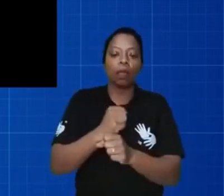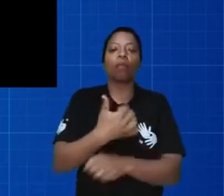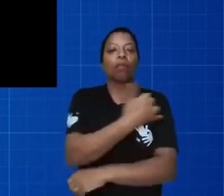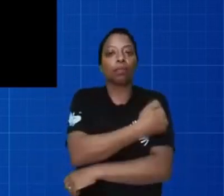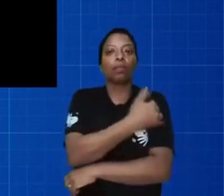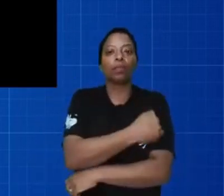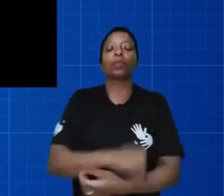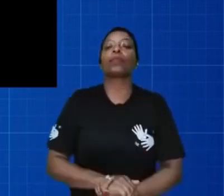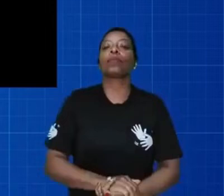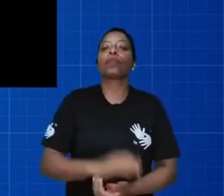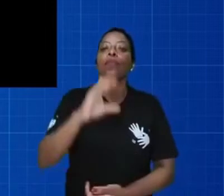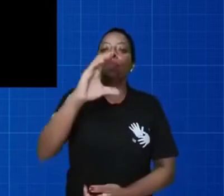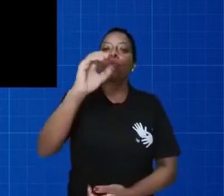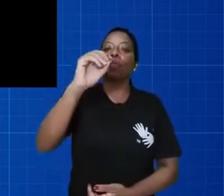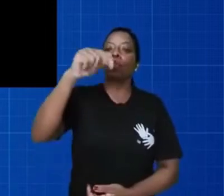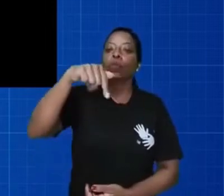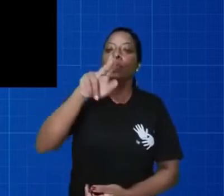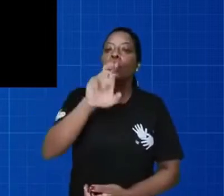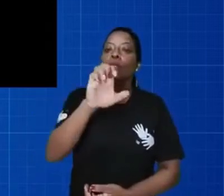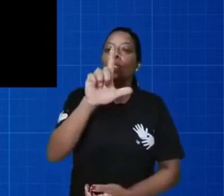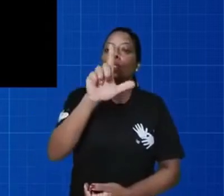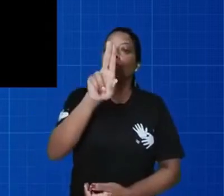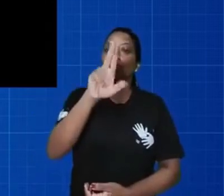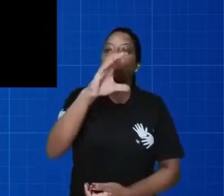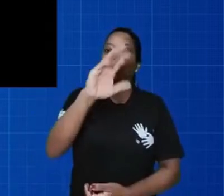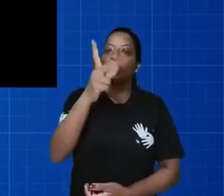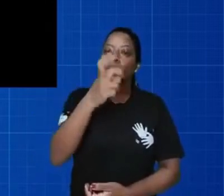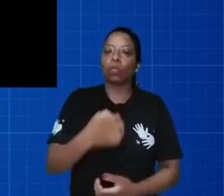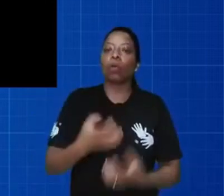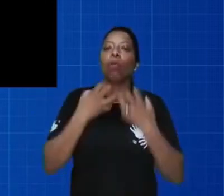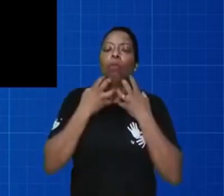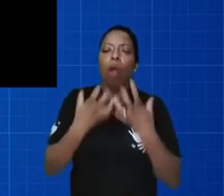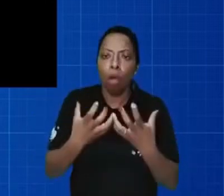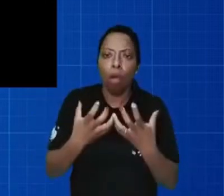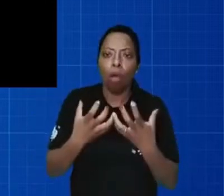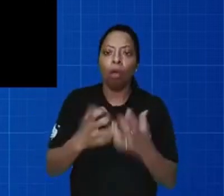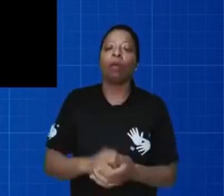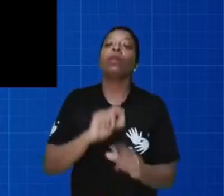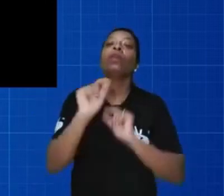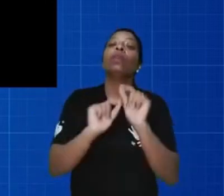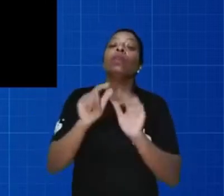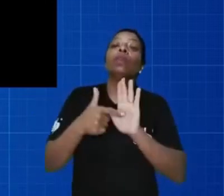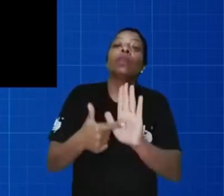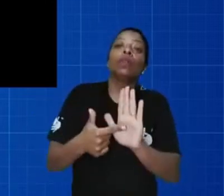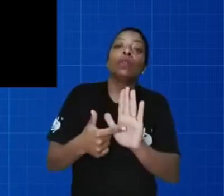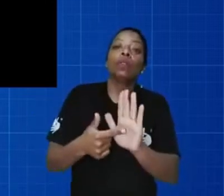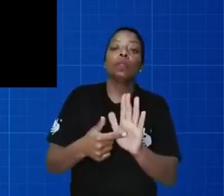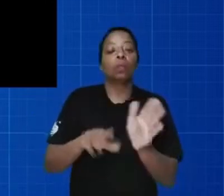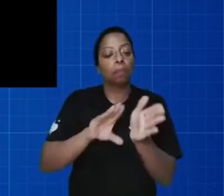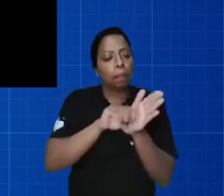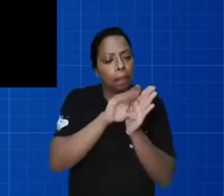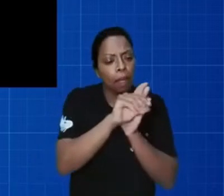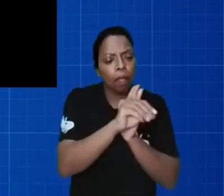bactéria, transmitida por gotículas também, e causa excessos de tosse que podem durar de semana a